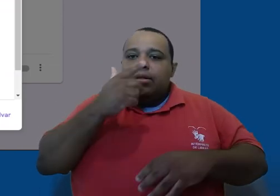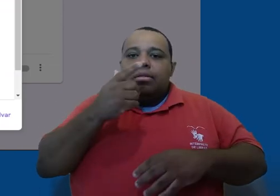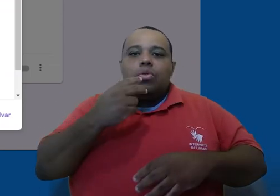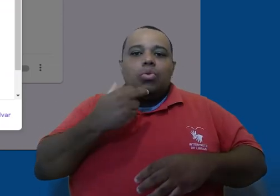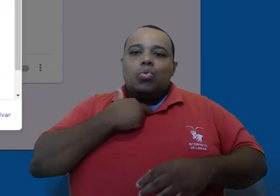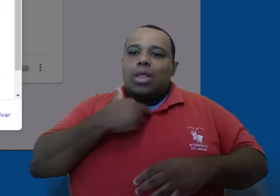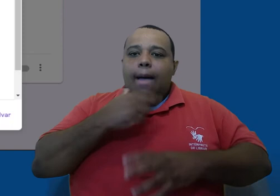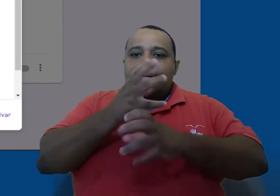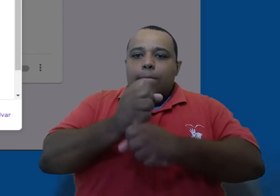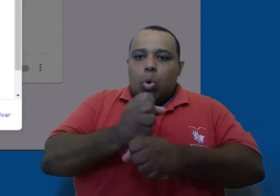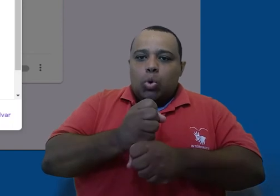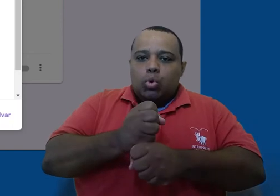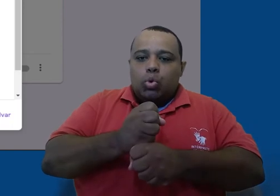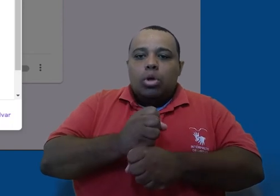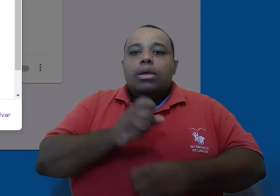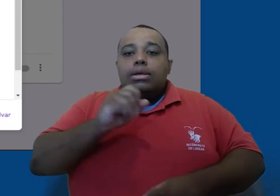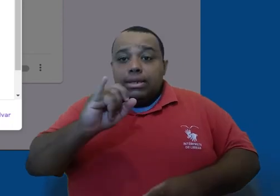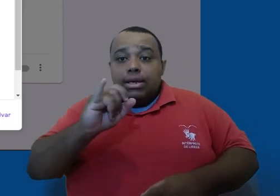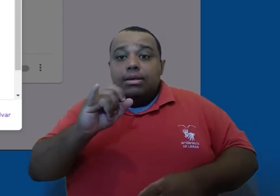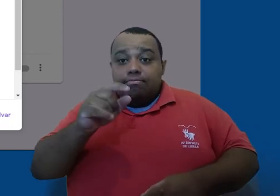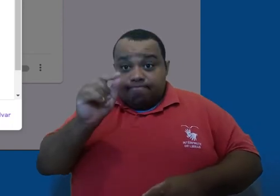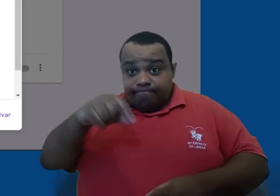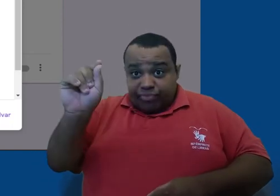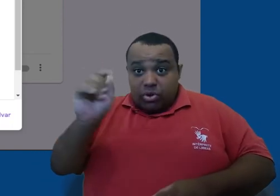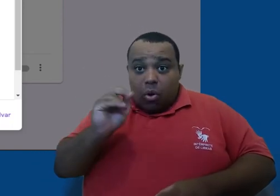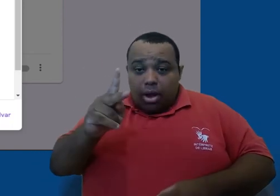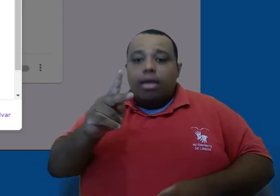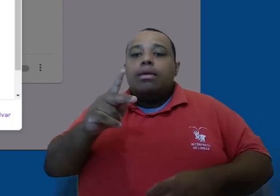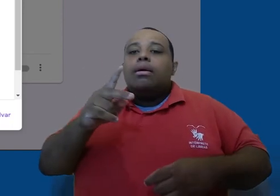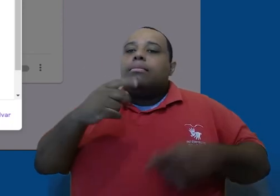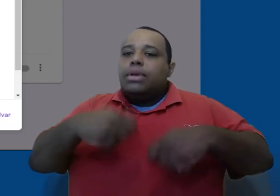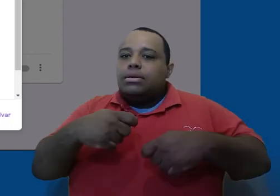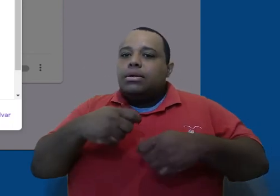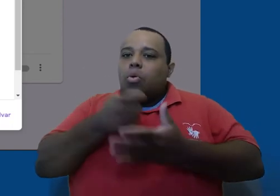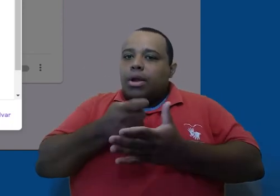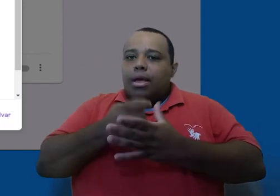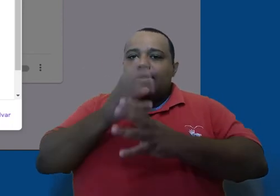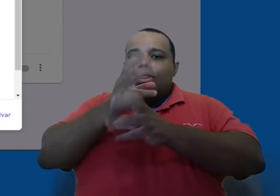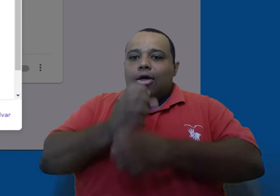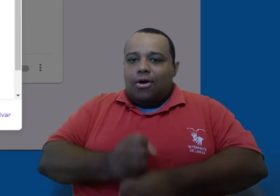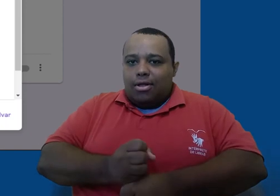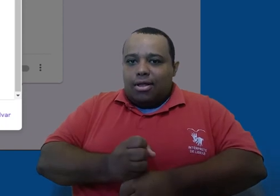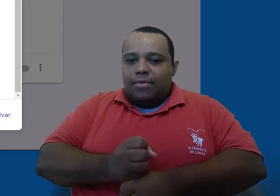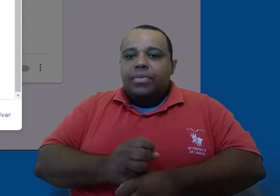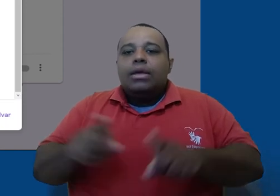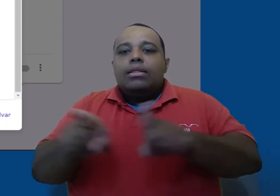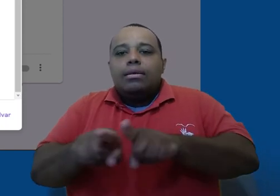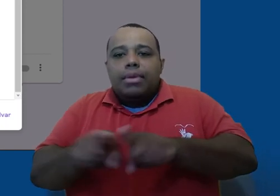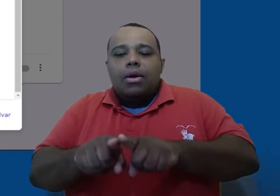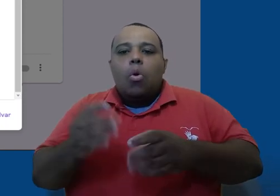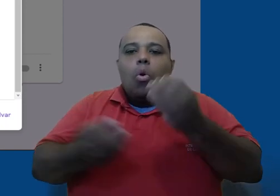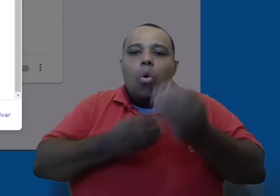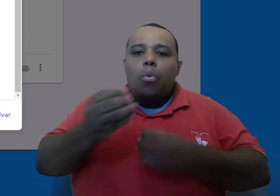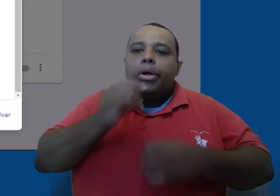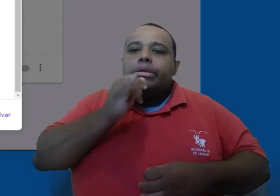enquanto se deixarmos ativado cada questão terá o valor e sistema fará a correção automaticamente abaixo podemos configurar as opções